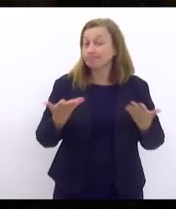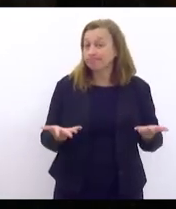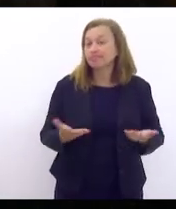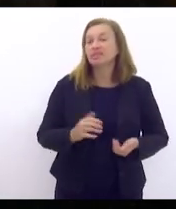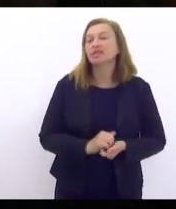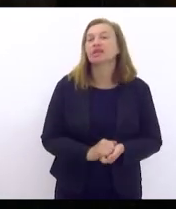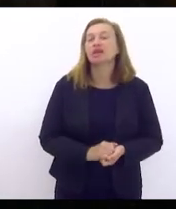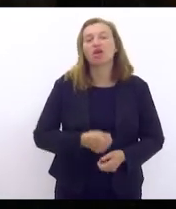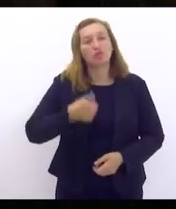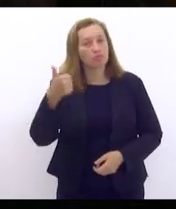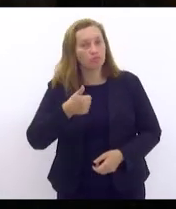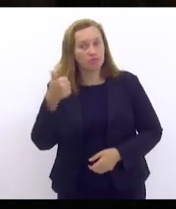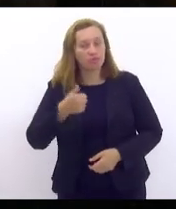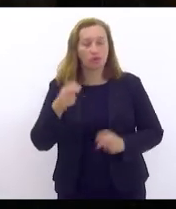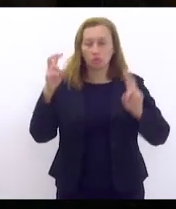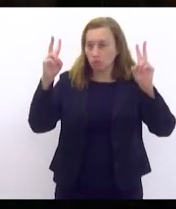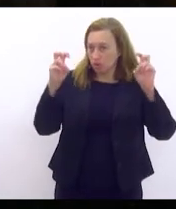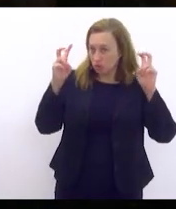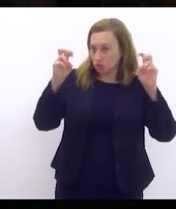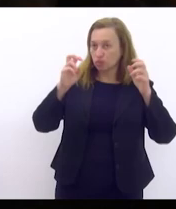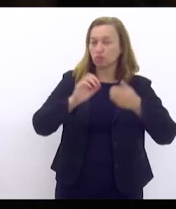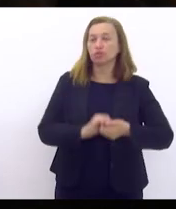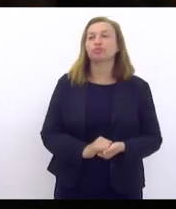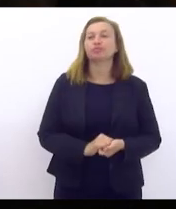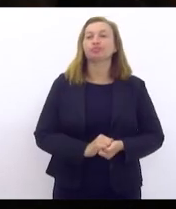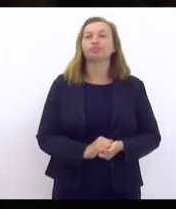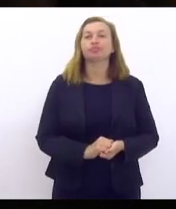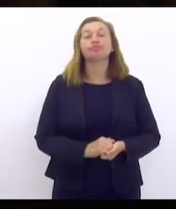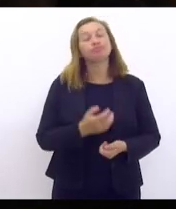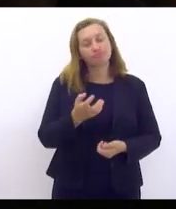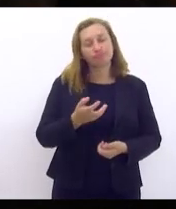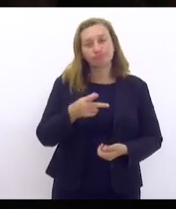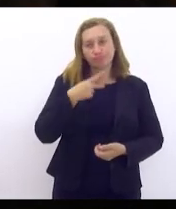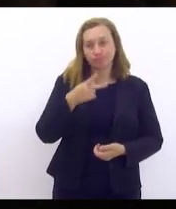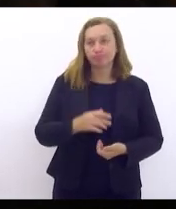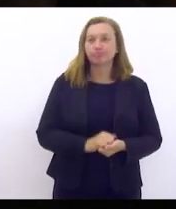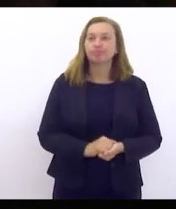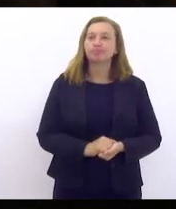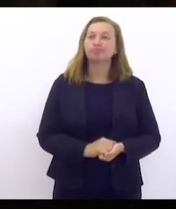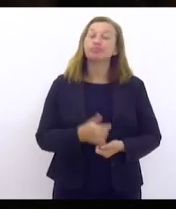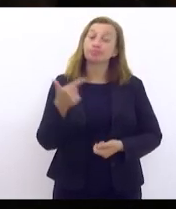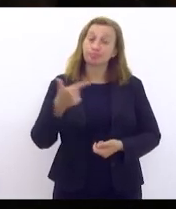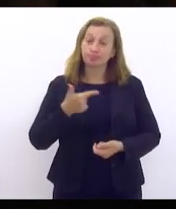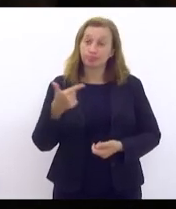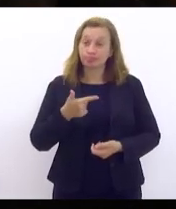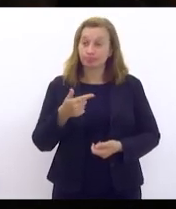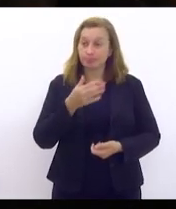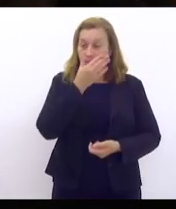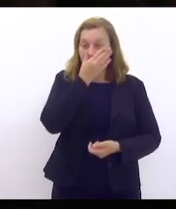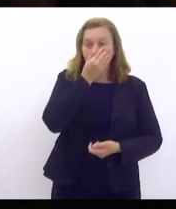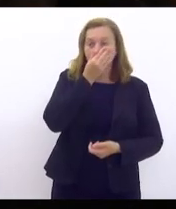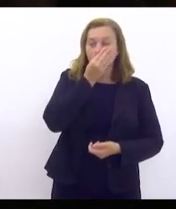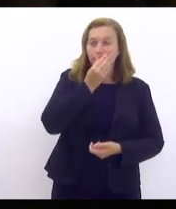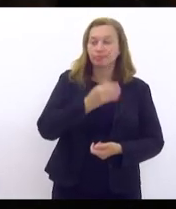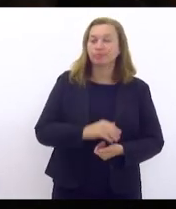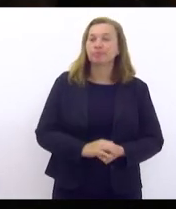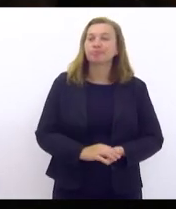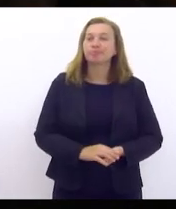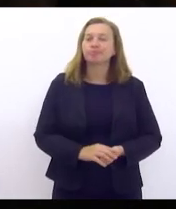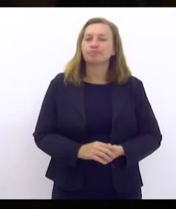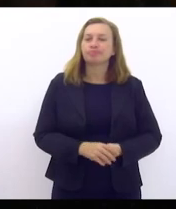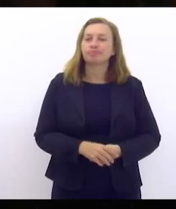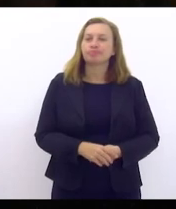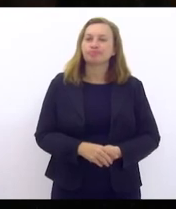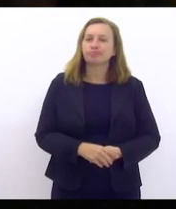Então esse é o primeiro assunto que eu queria trazer o segundo é